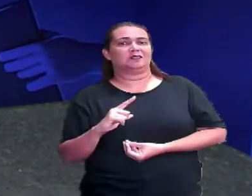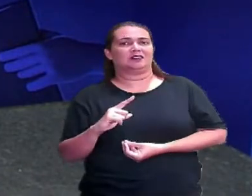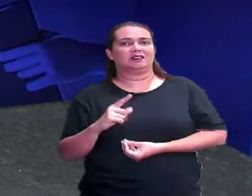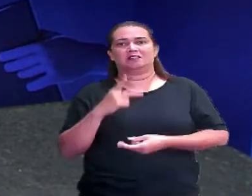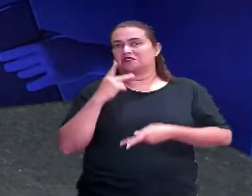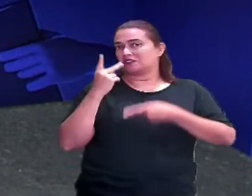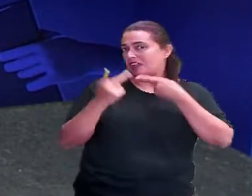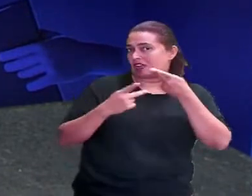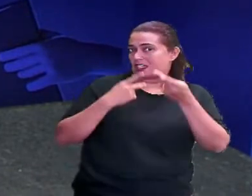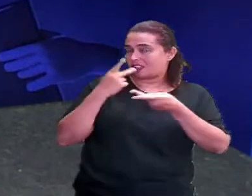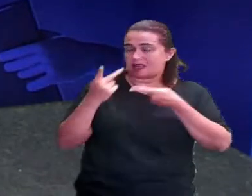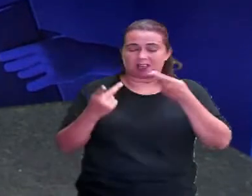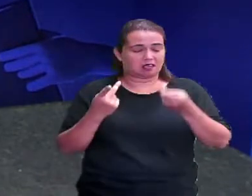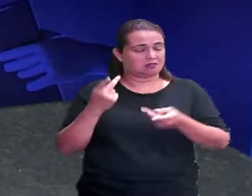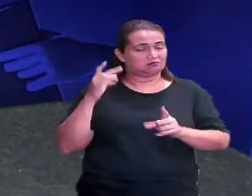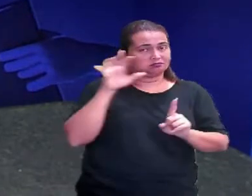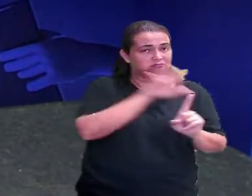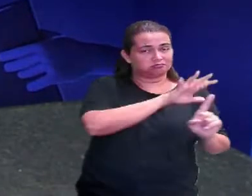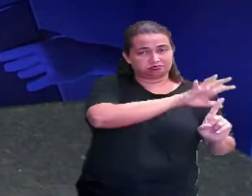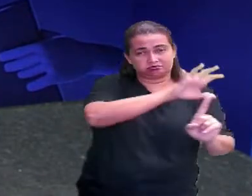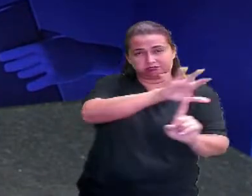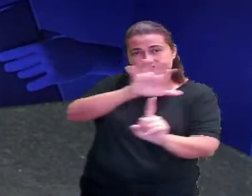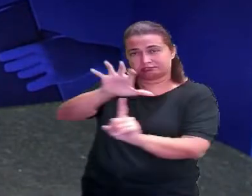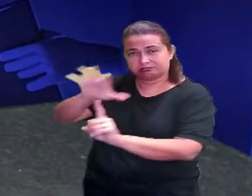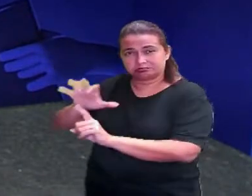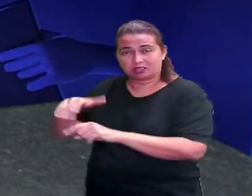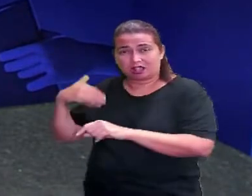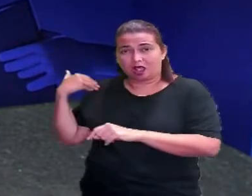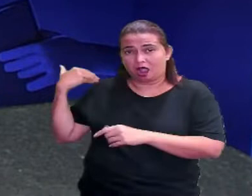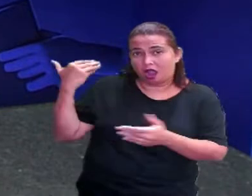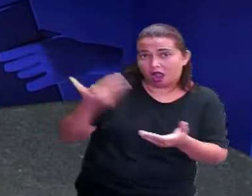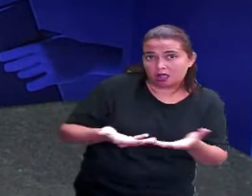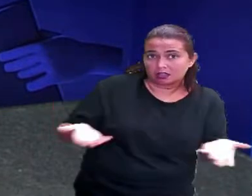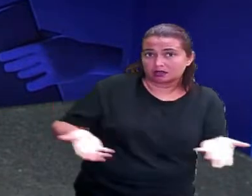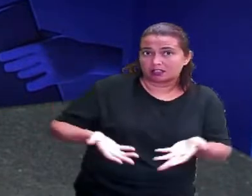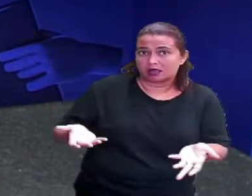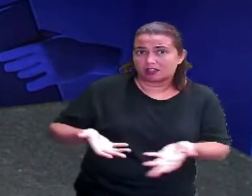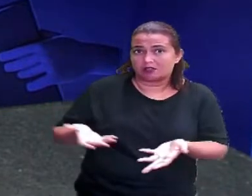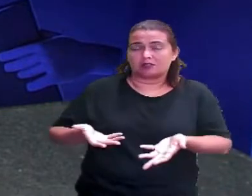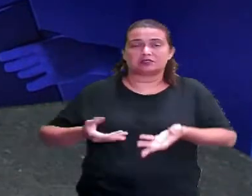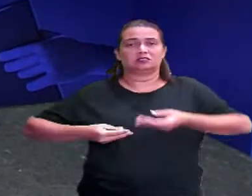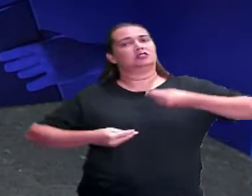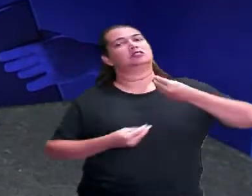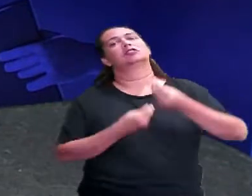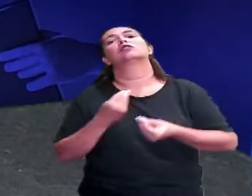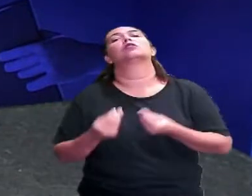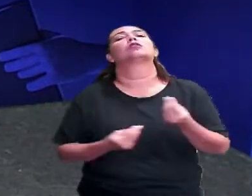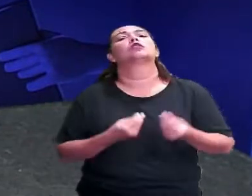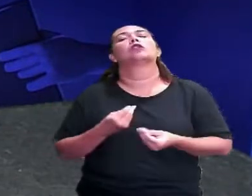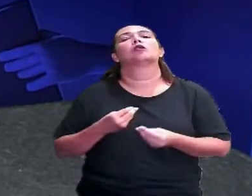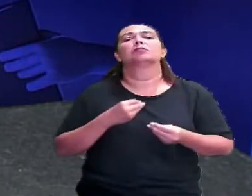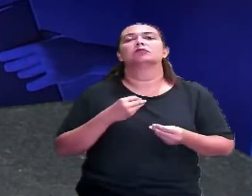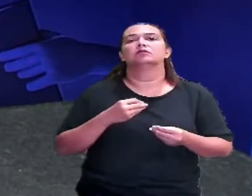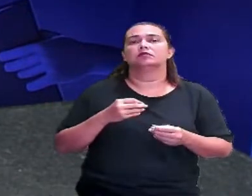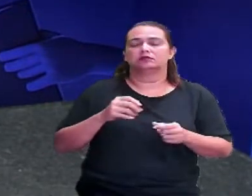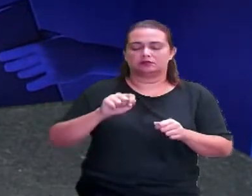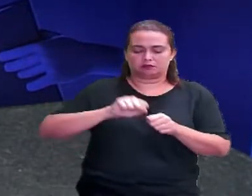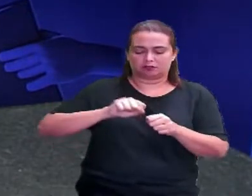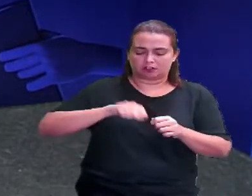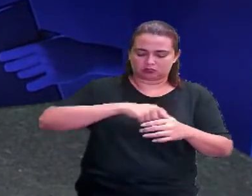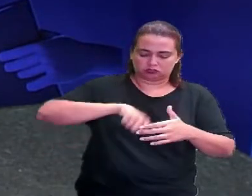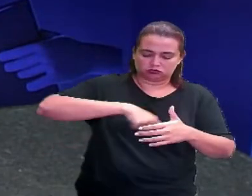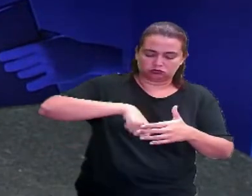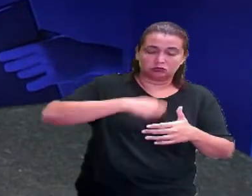na culinária, seja nas coisas mais triviais da nossa comunicação, da nossa